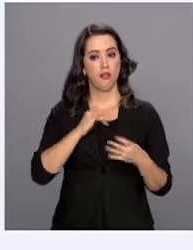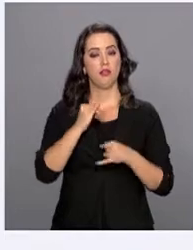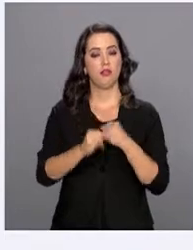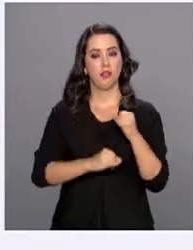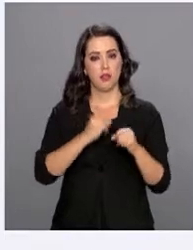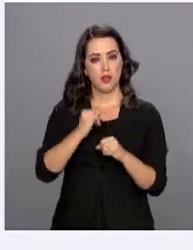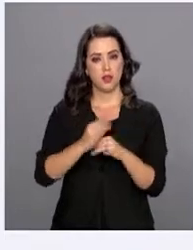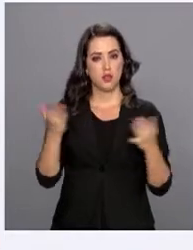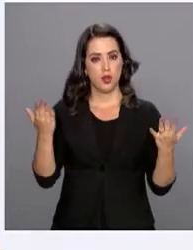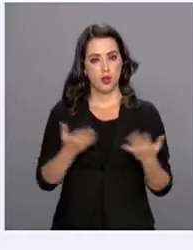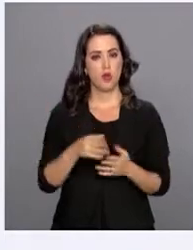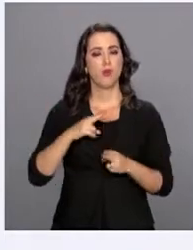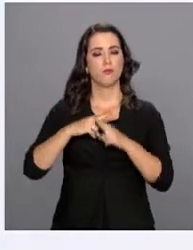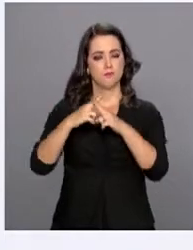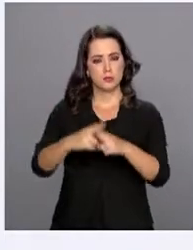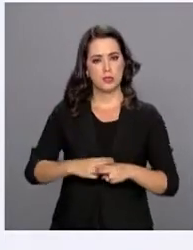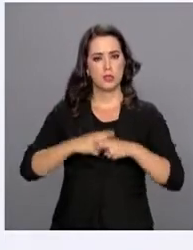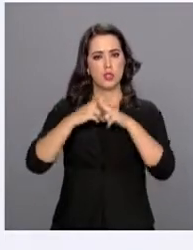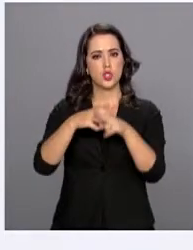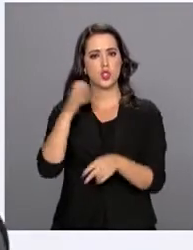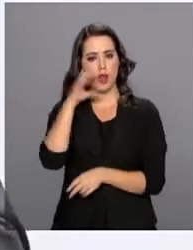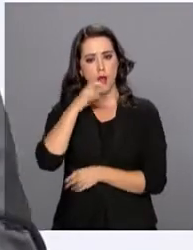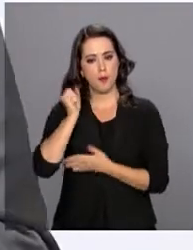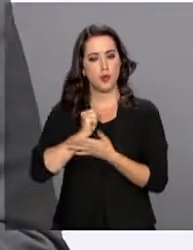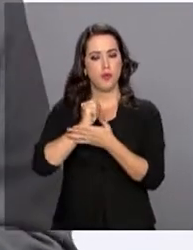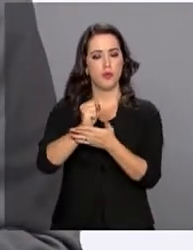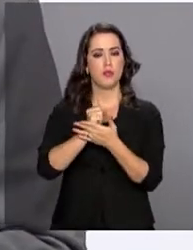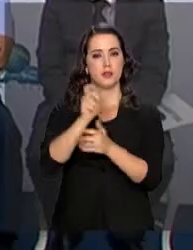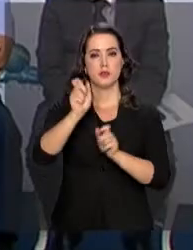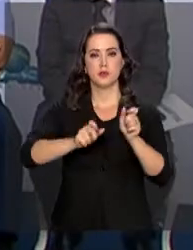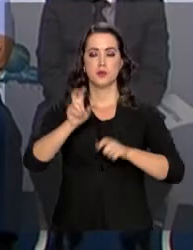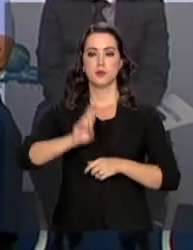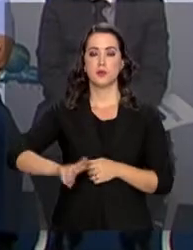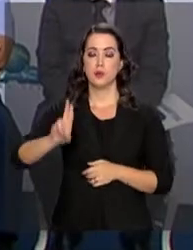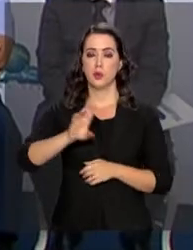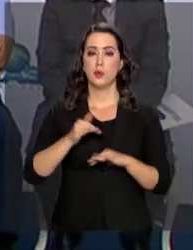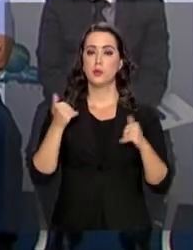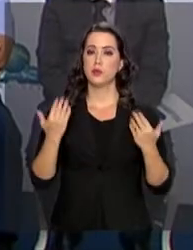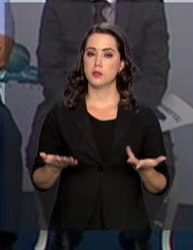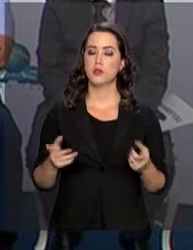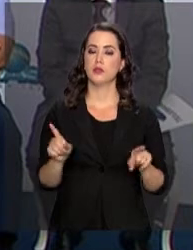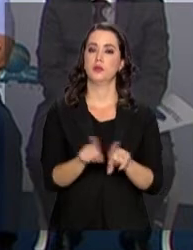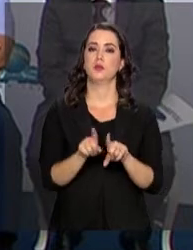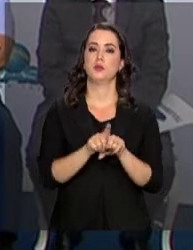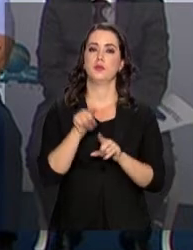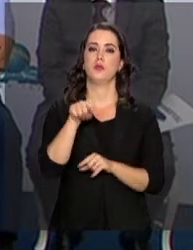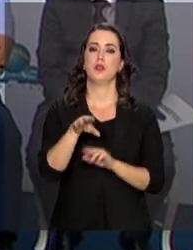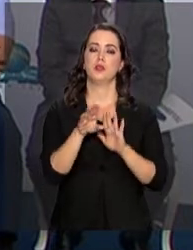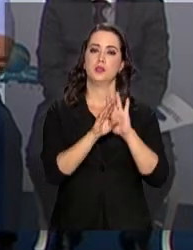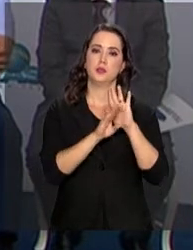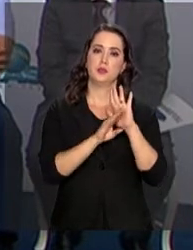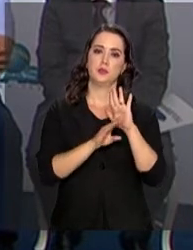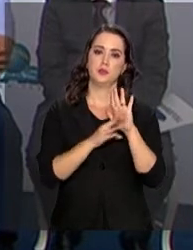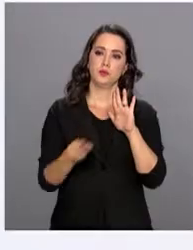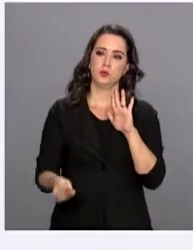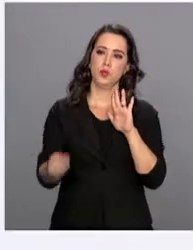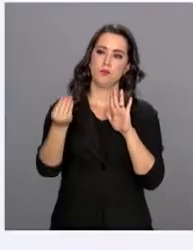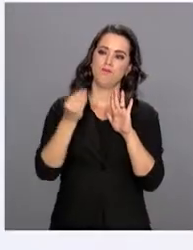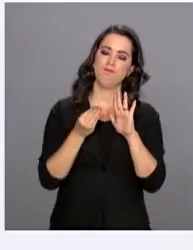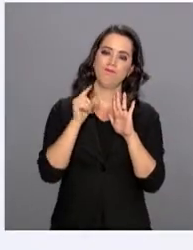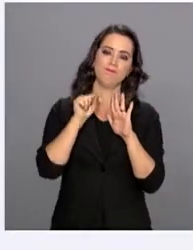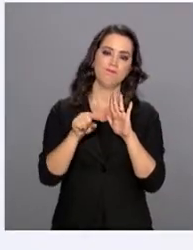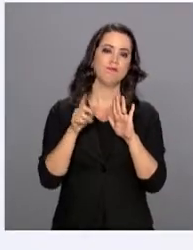larga de alta capacidade para oferecer aos seus usuários além do mais esse projeto nos proporciona